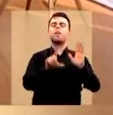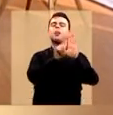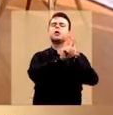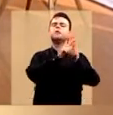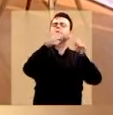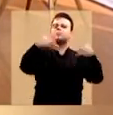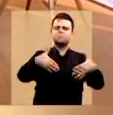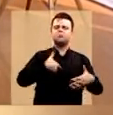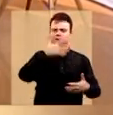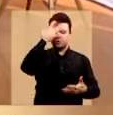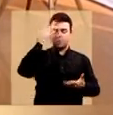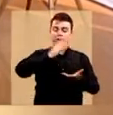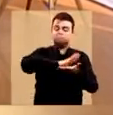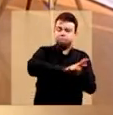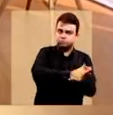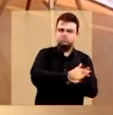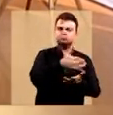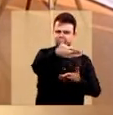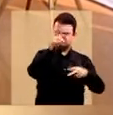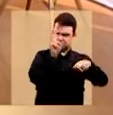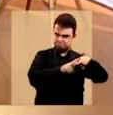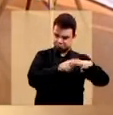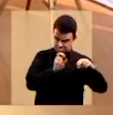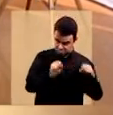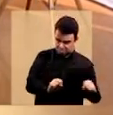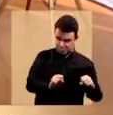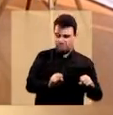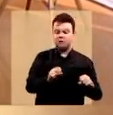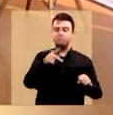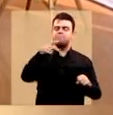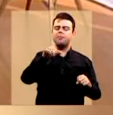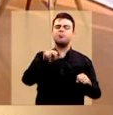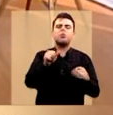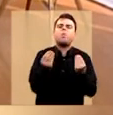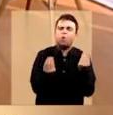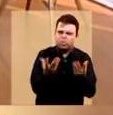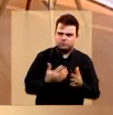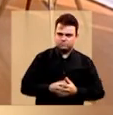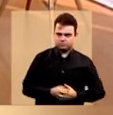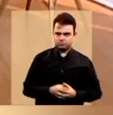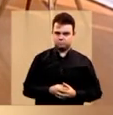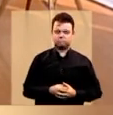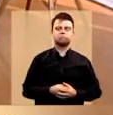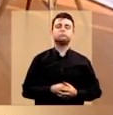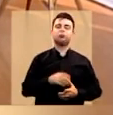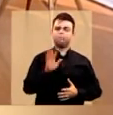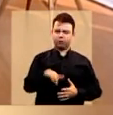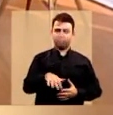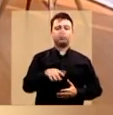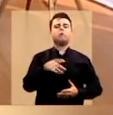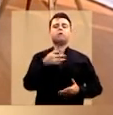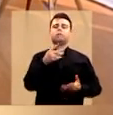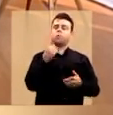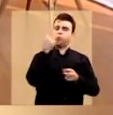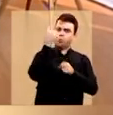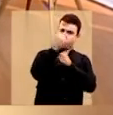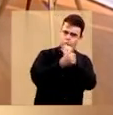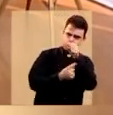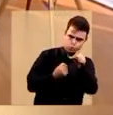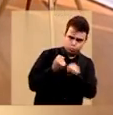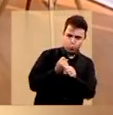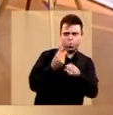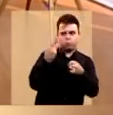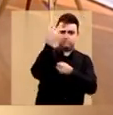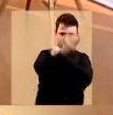previstas hoje para quem realiza esse tipo de prática discriminatória? A injúria racial, a pena é de reclusão de